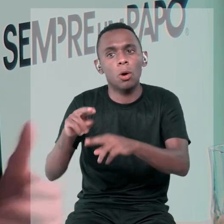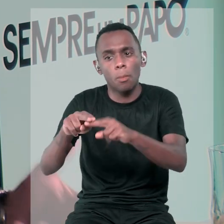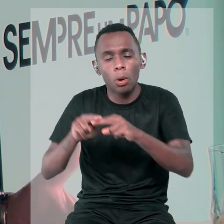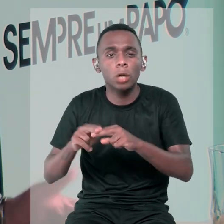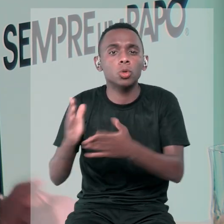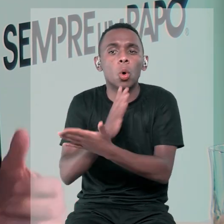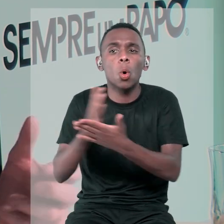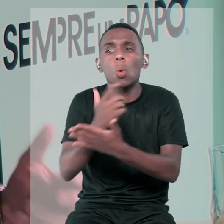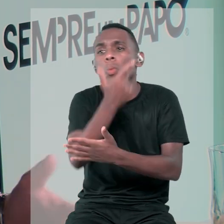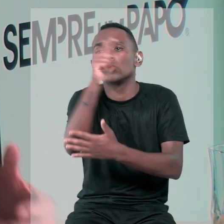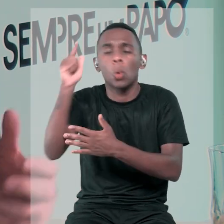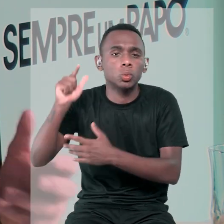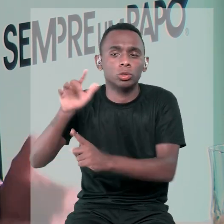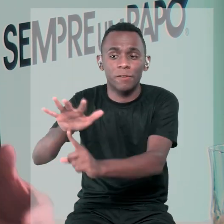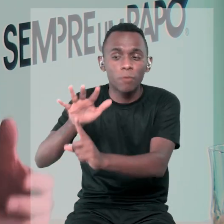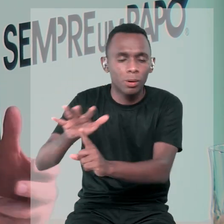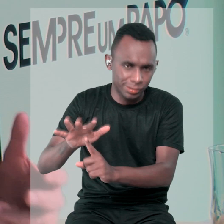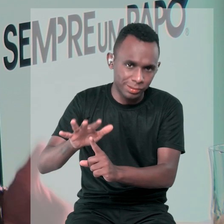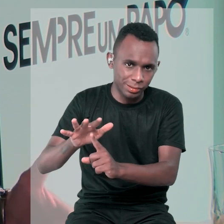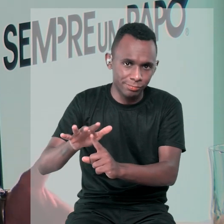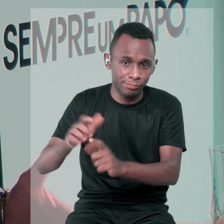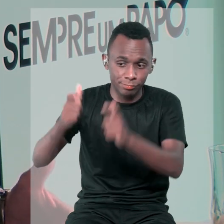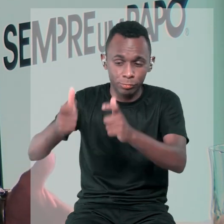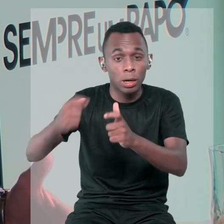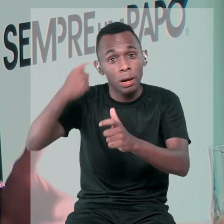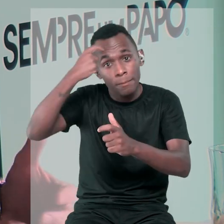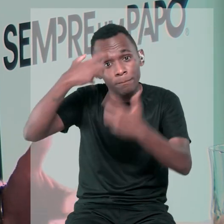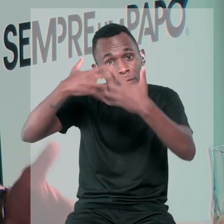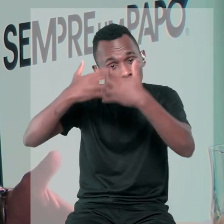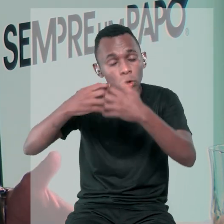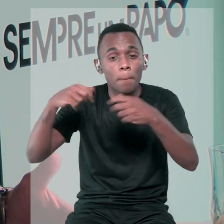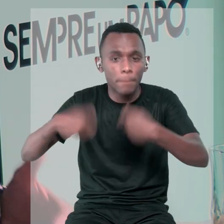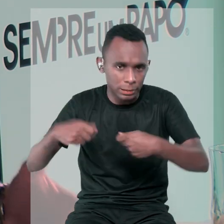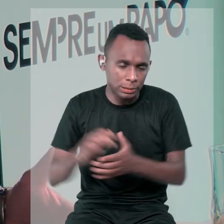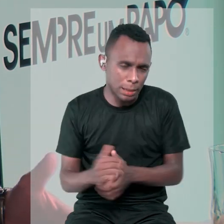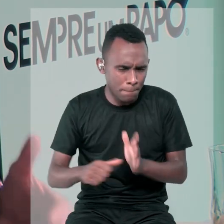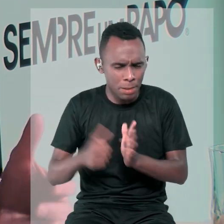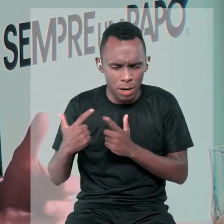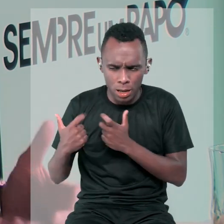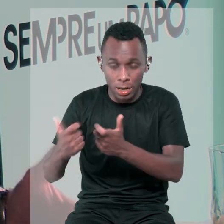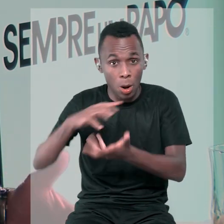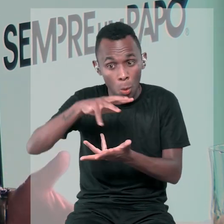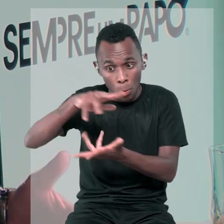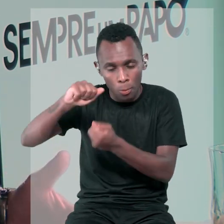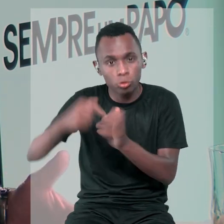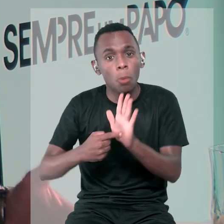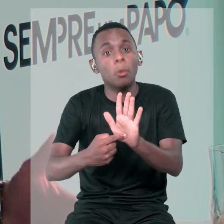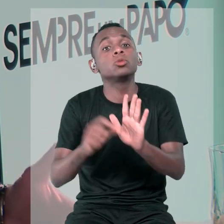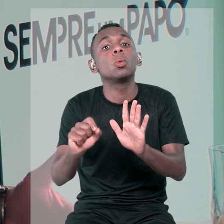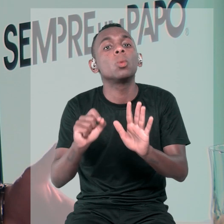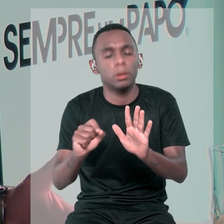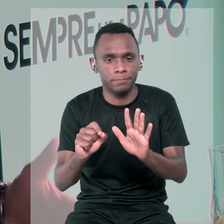ela seja um acontecimento no terreno da razão. A Primeira Guerra Mundial demonstrou com muita clareza